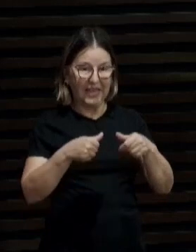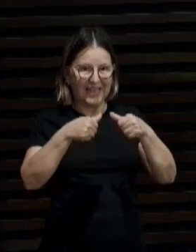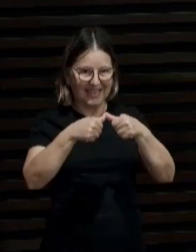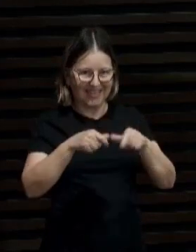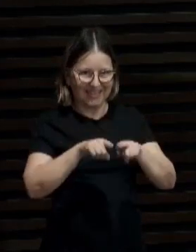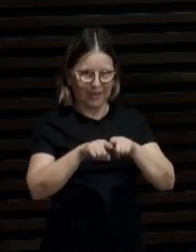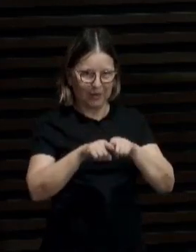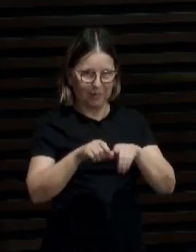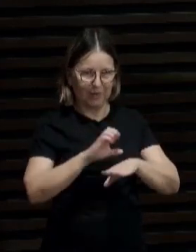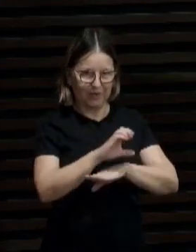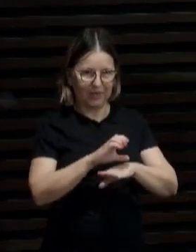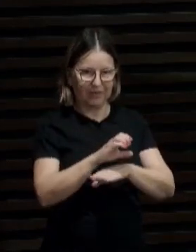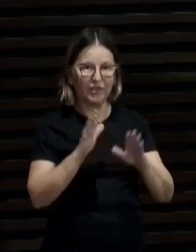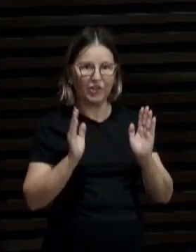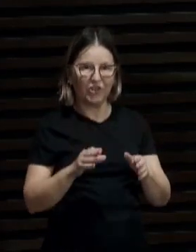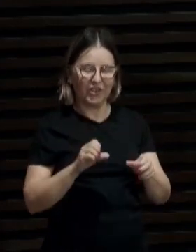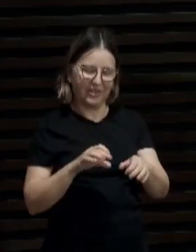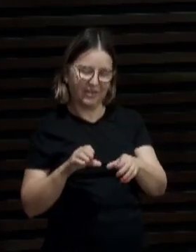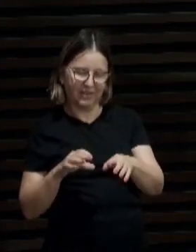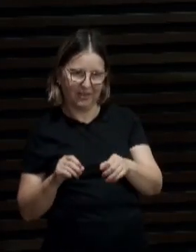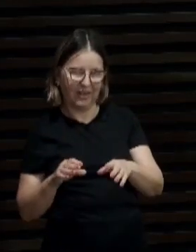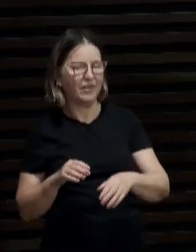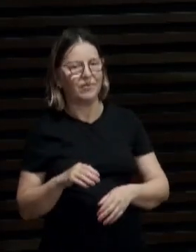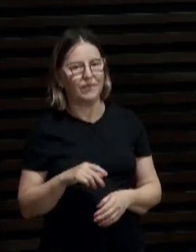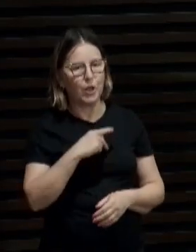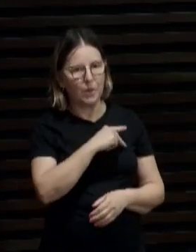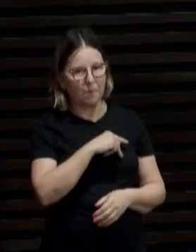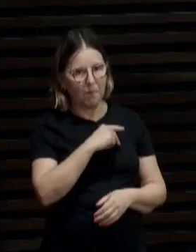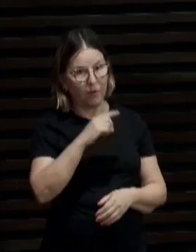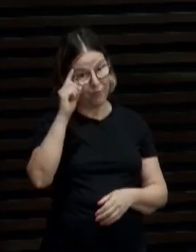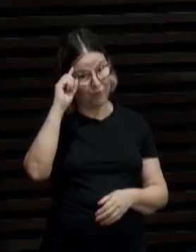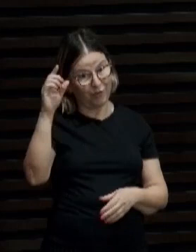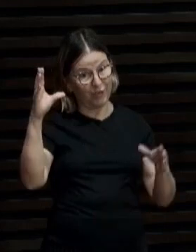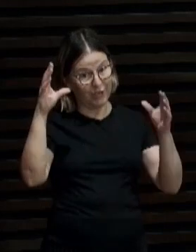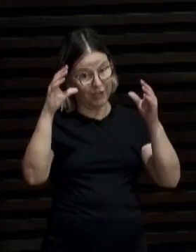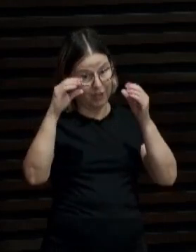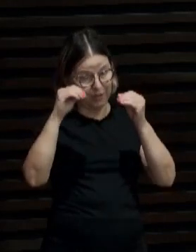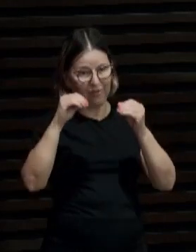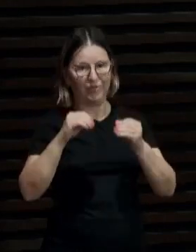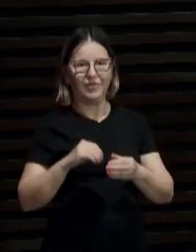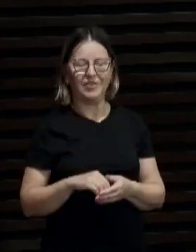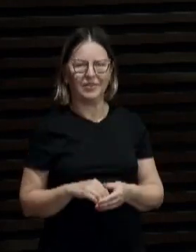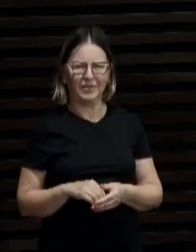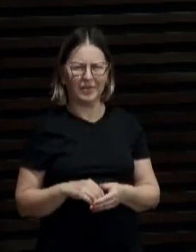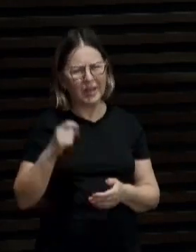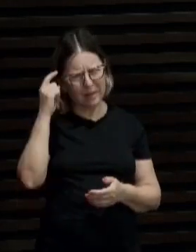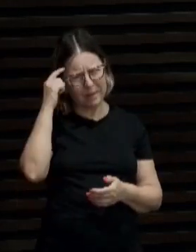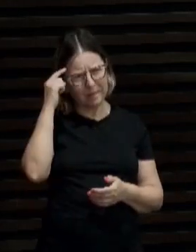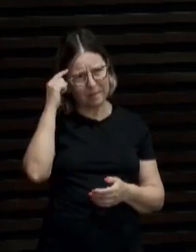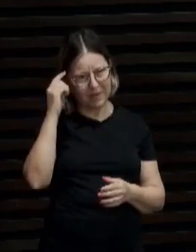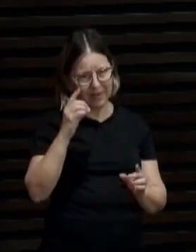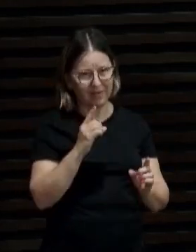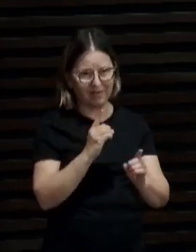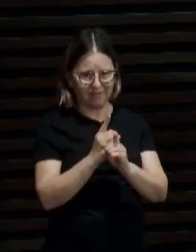sendo discipulados. Paulo, por 3 anos, ali fala que é dia e noite. Você imagine o discipulado que esses irmãos